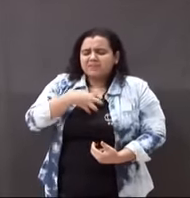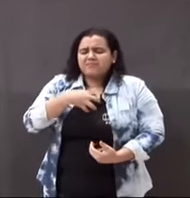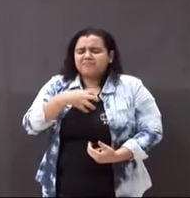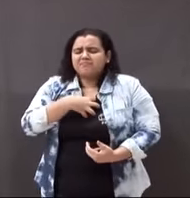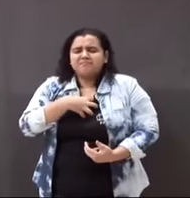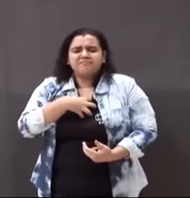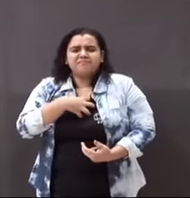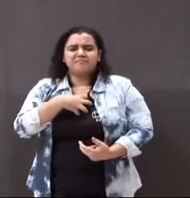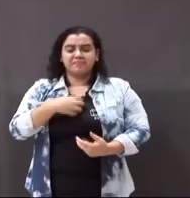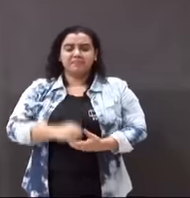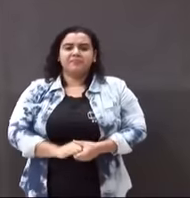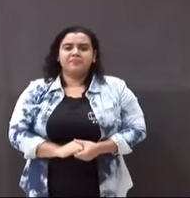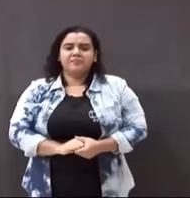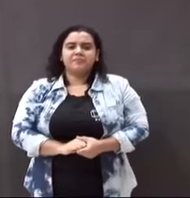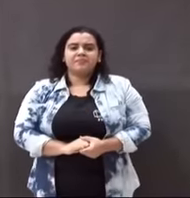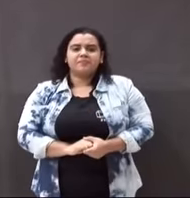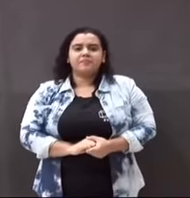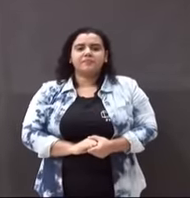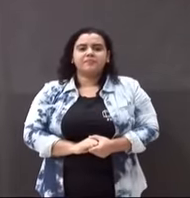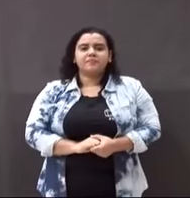para preencher um grande vazio,